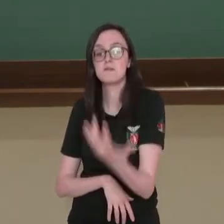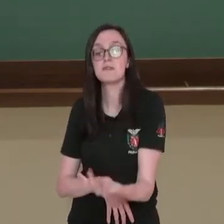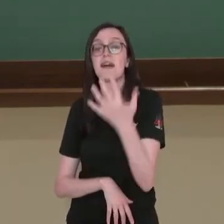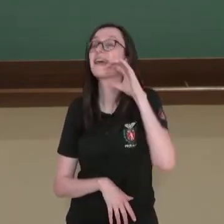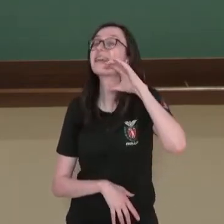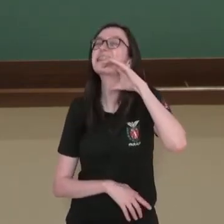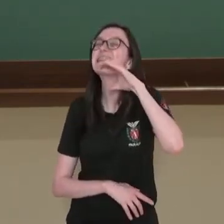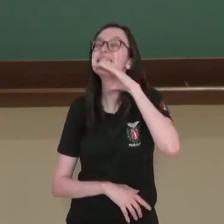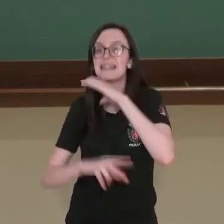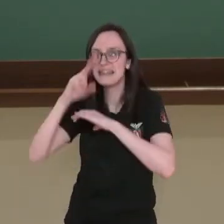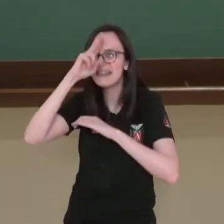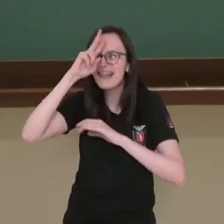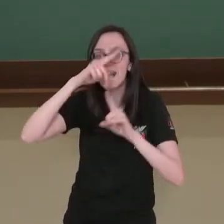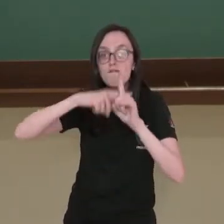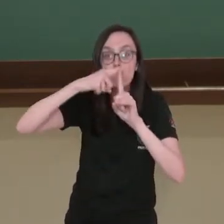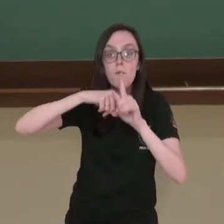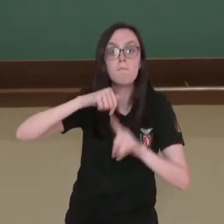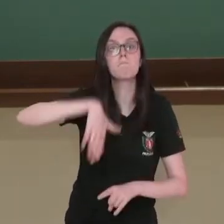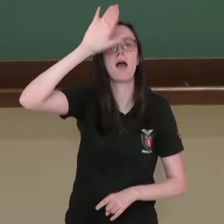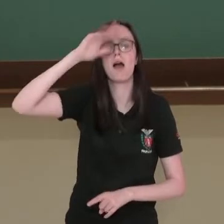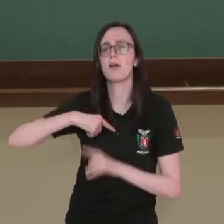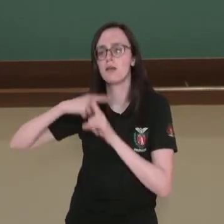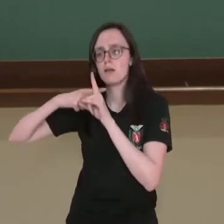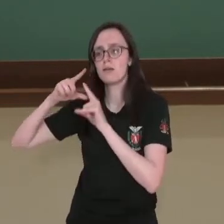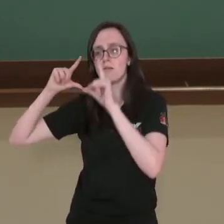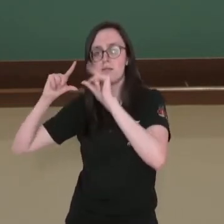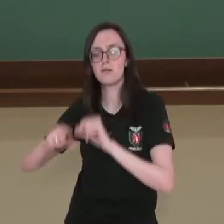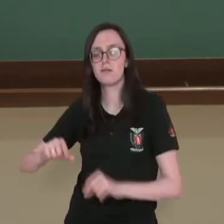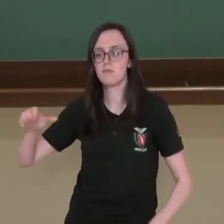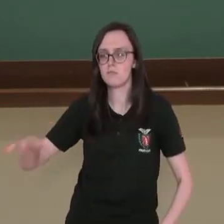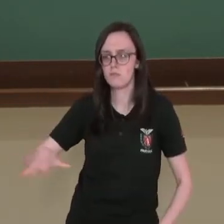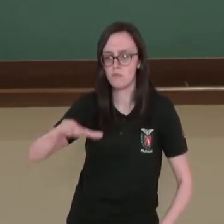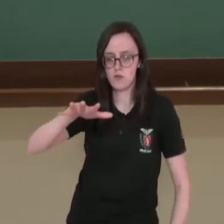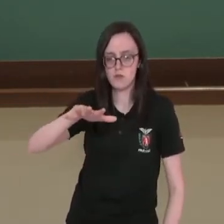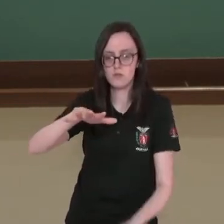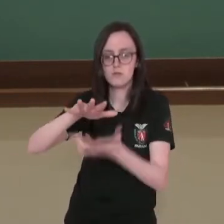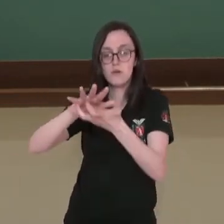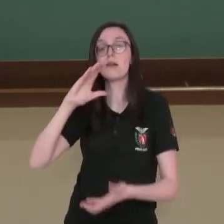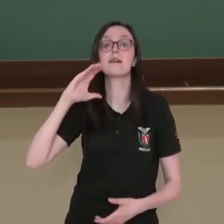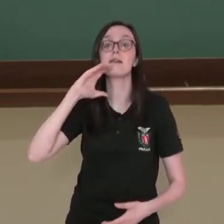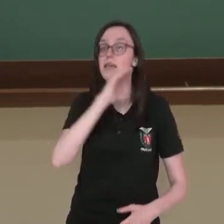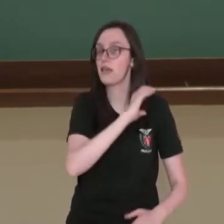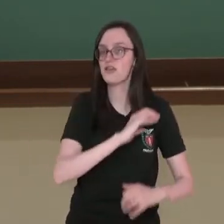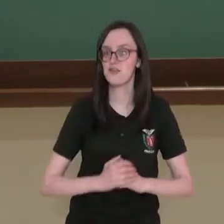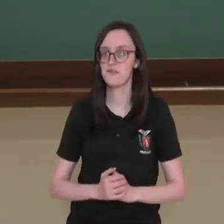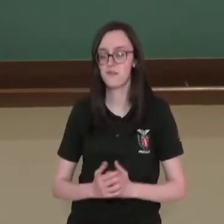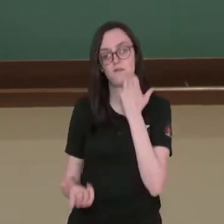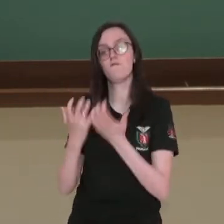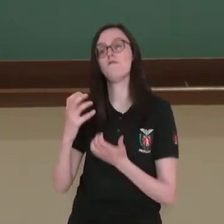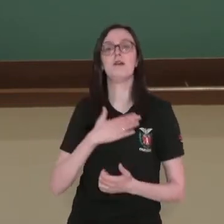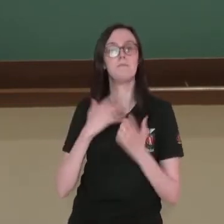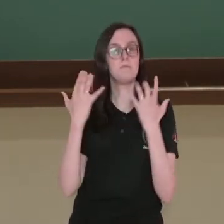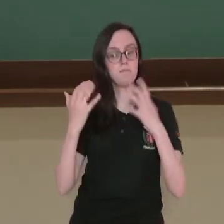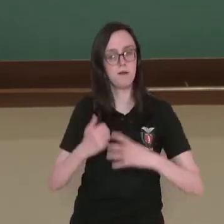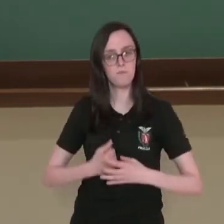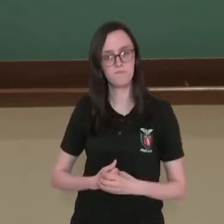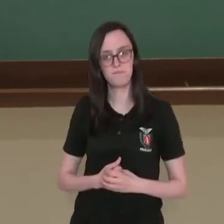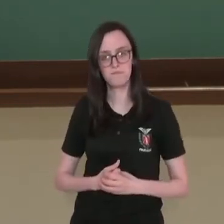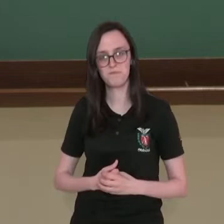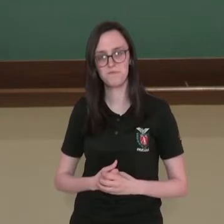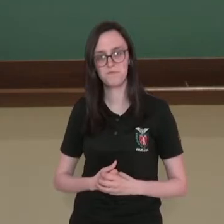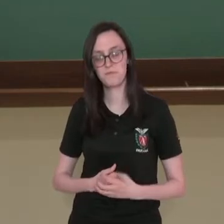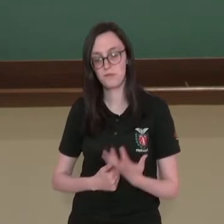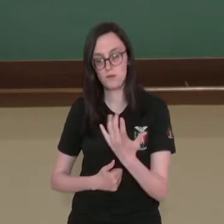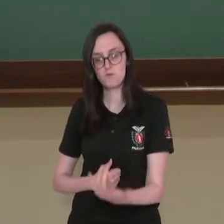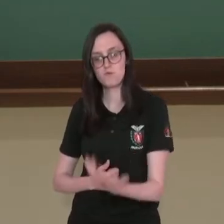temperatura muito baixa. Então, vai ter diferença de temperatura, aí vai sair calor da brasa para a minha mão, vai queimar a minha mão. Então, na brasa, ela tem uma